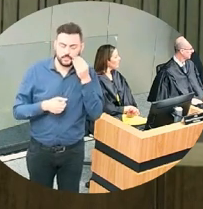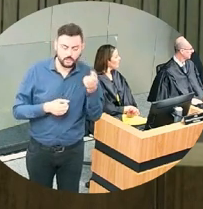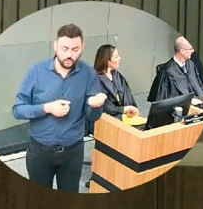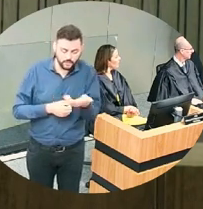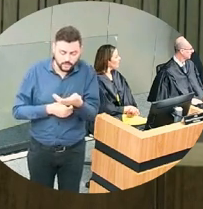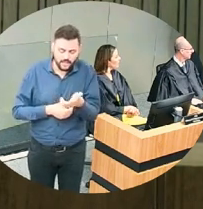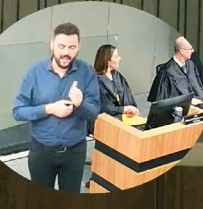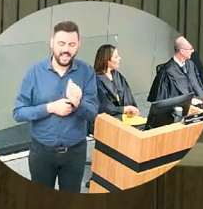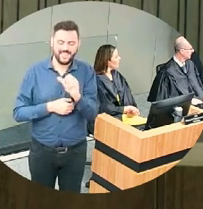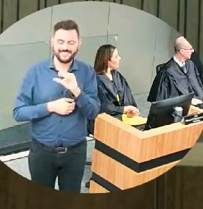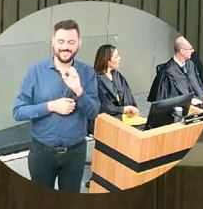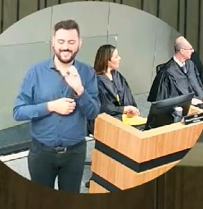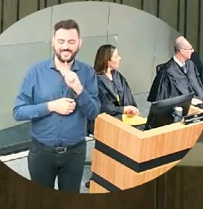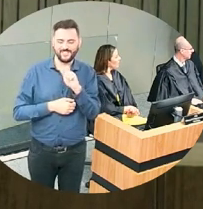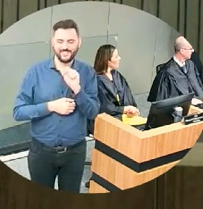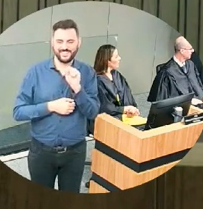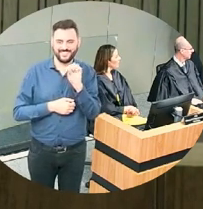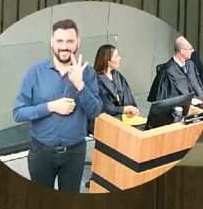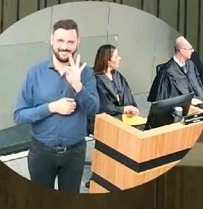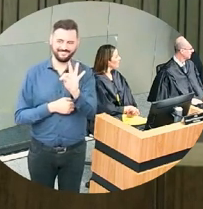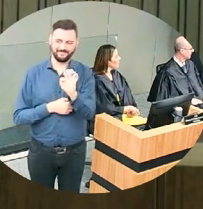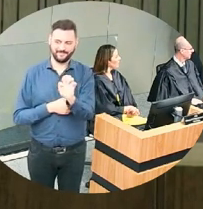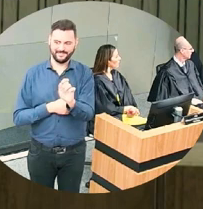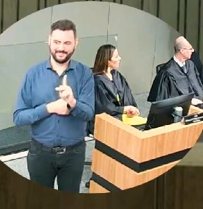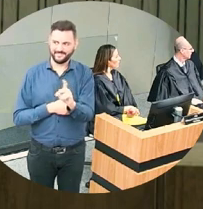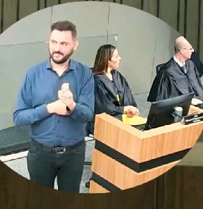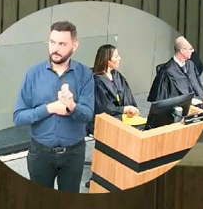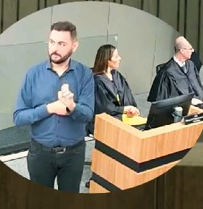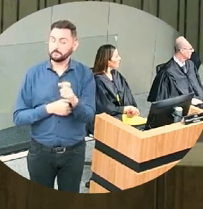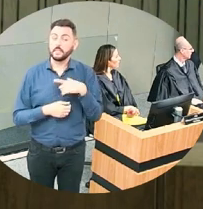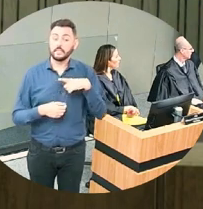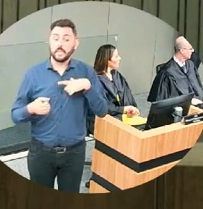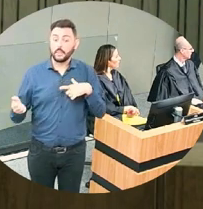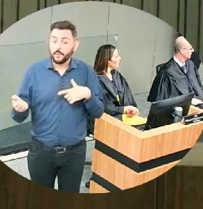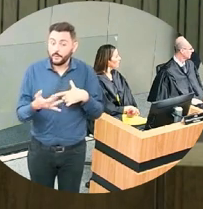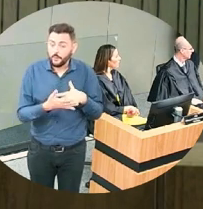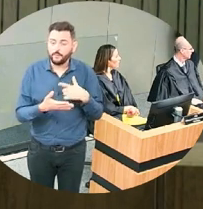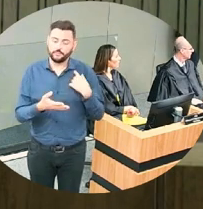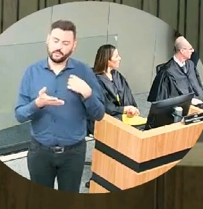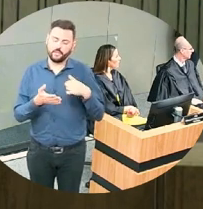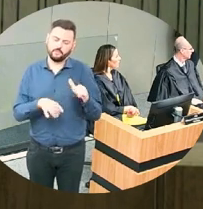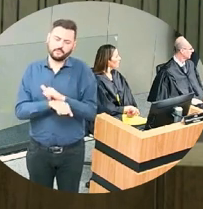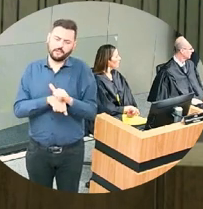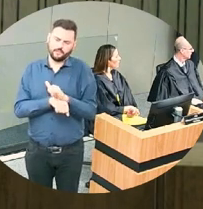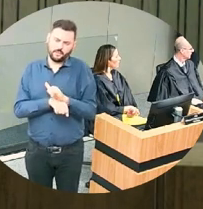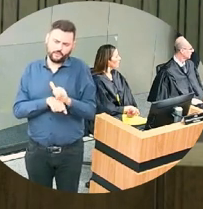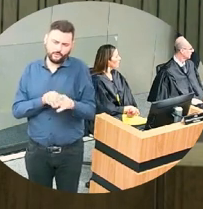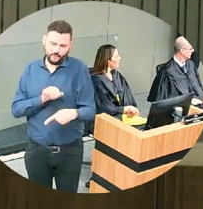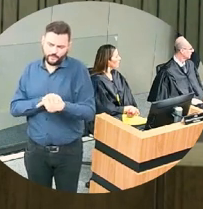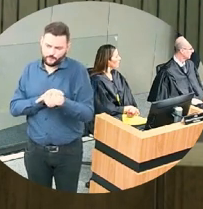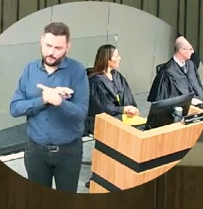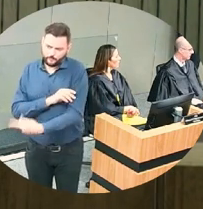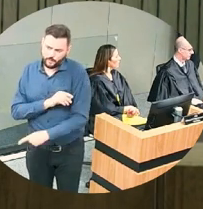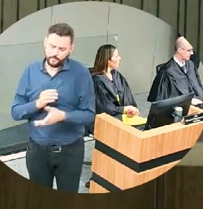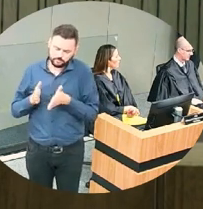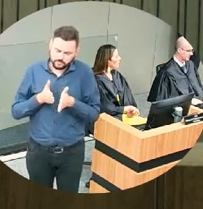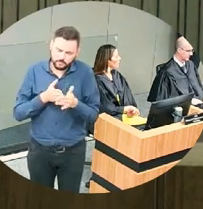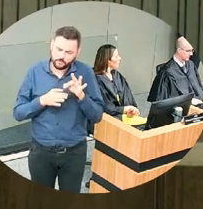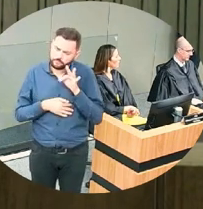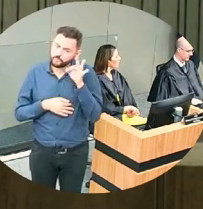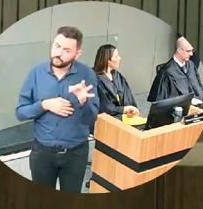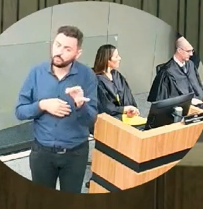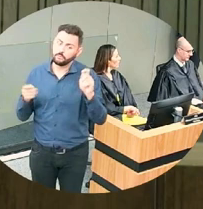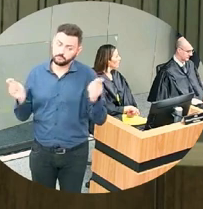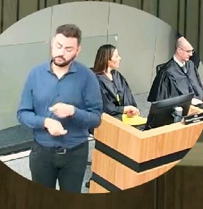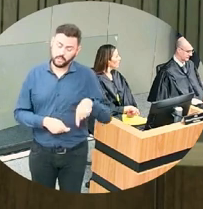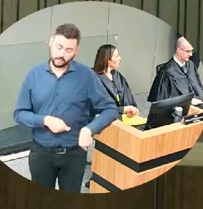AC gest o que trouxe sinergia entre inovação e planejamento estratégico pavimentando o caminho importante para o futuro